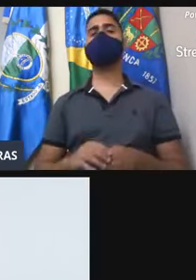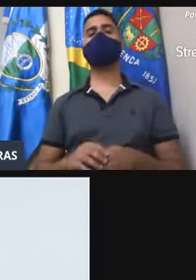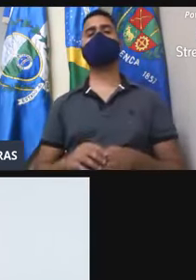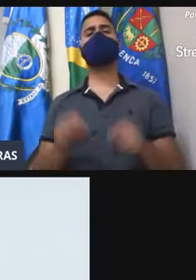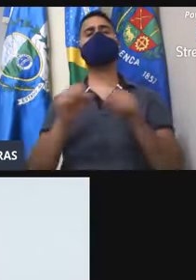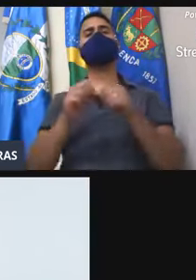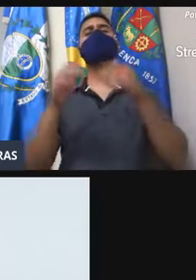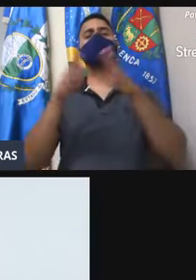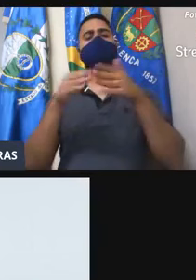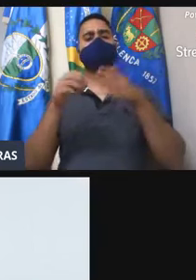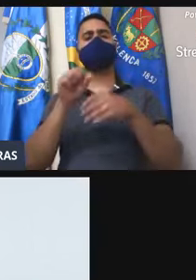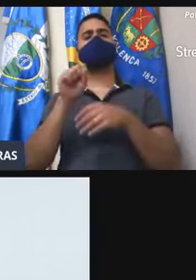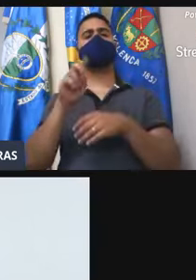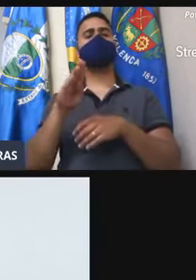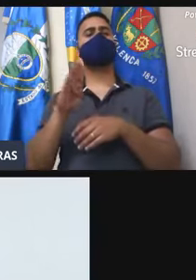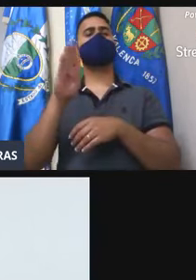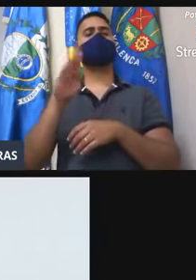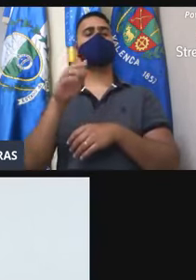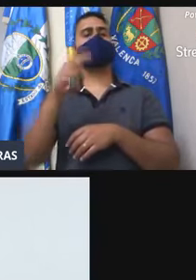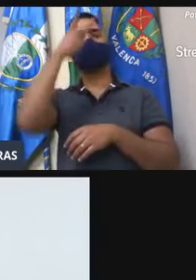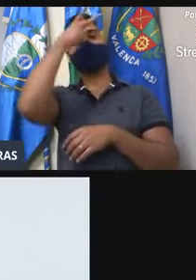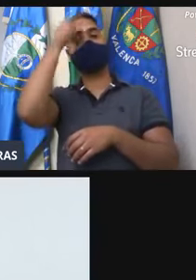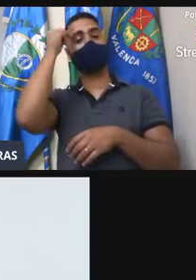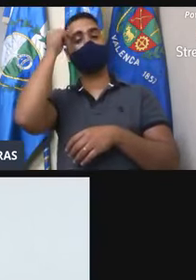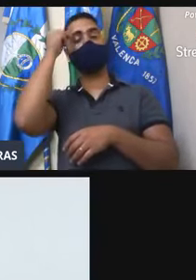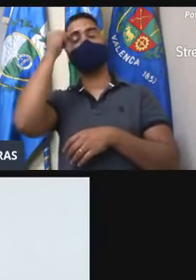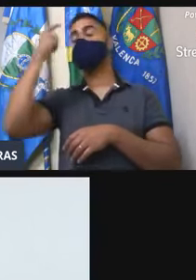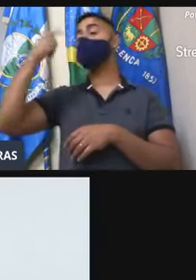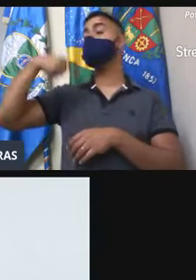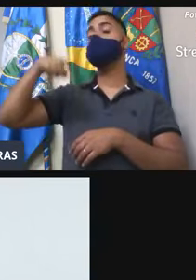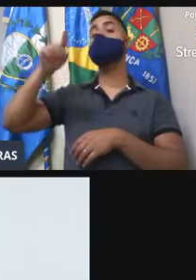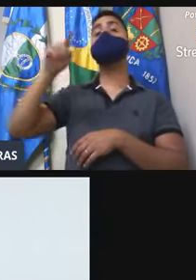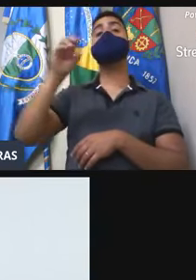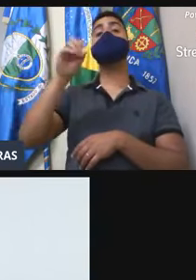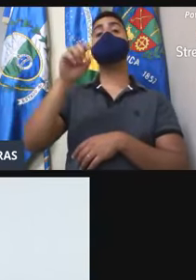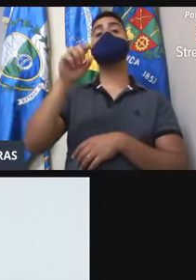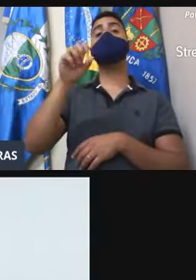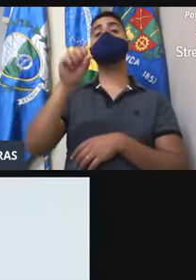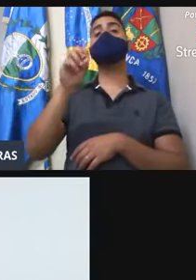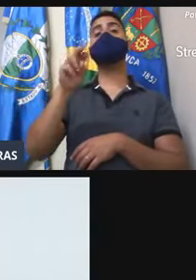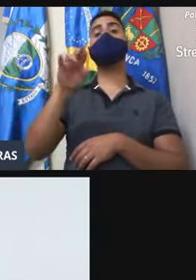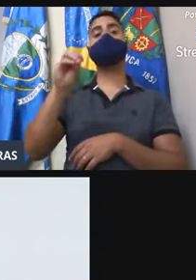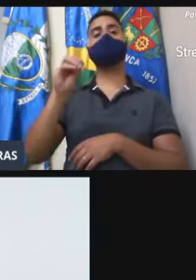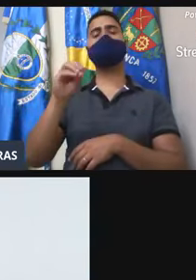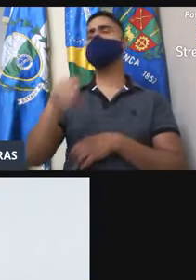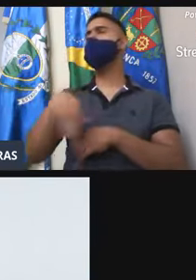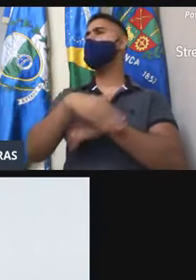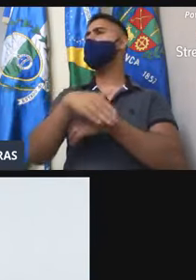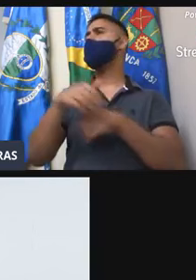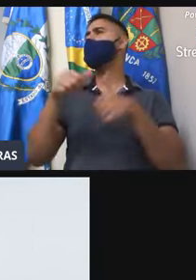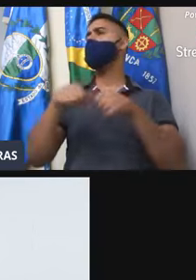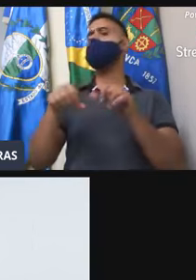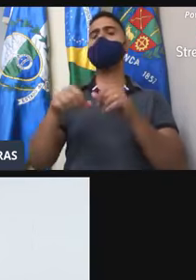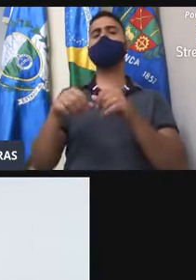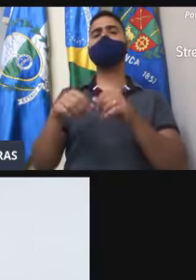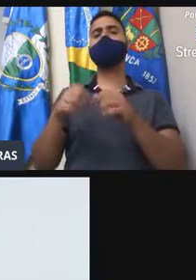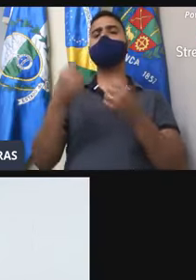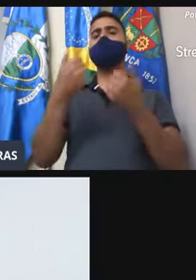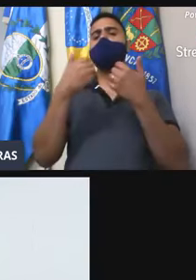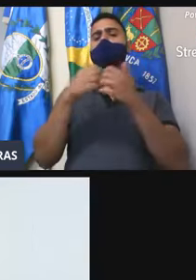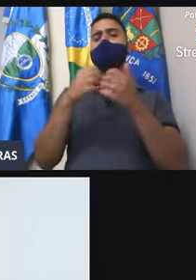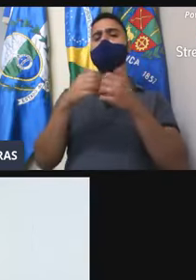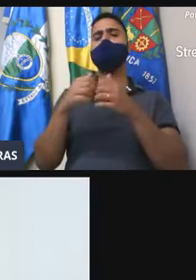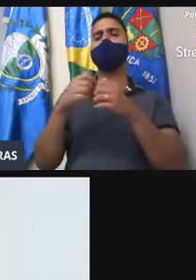subprefeito, peço que eles possam fazer isso. E lá em Osório, lá na rua Tergino, que é onde fica o ponto final,